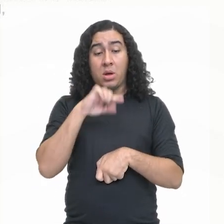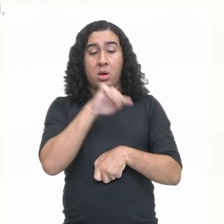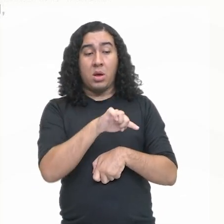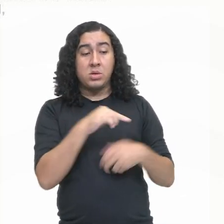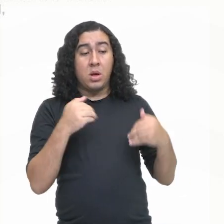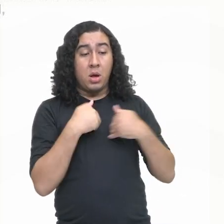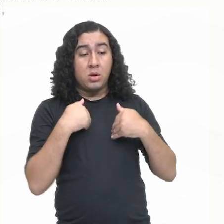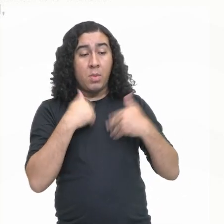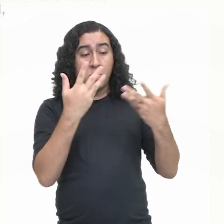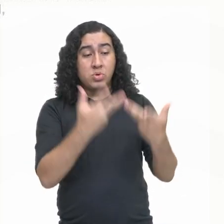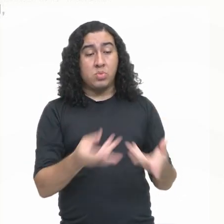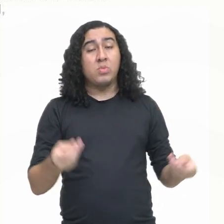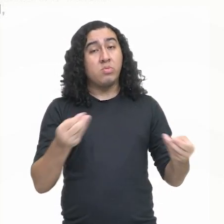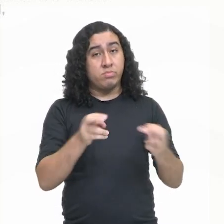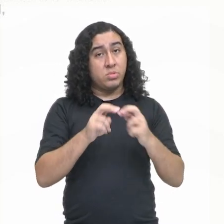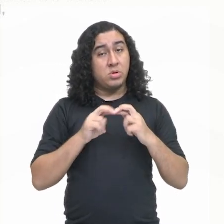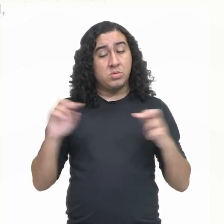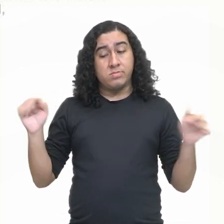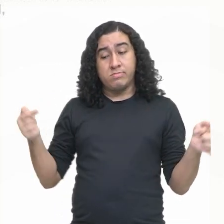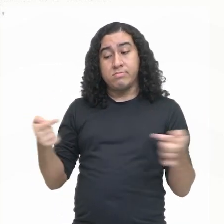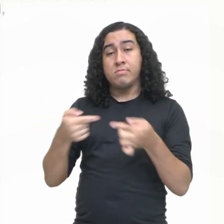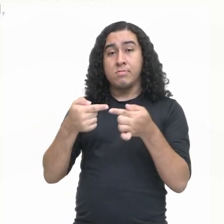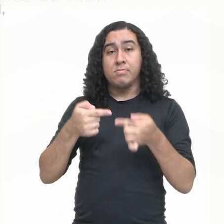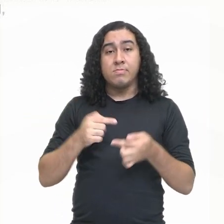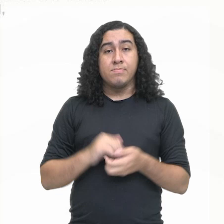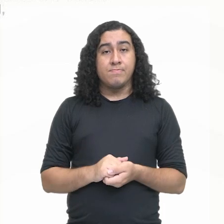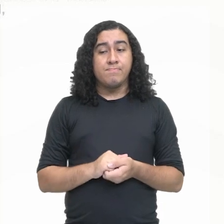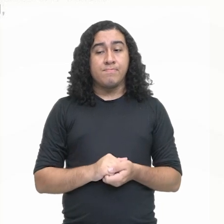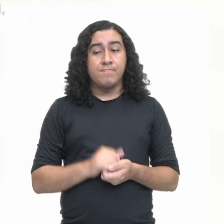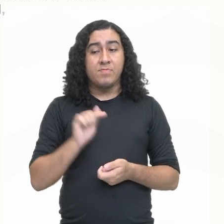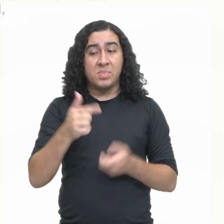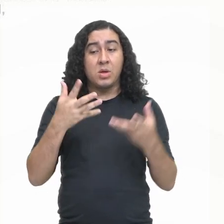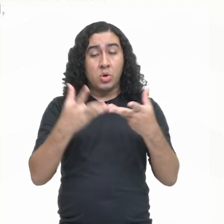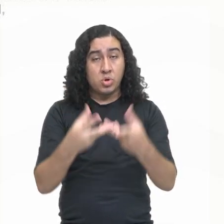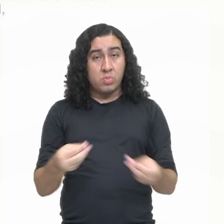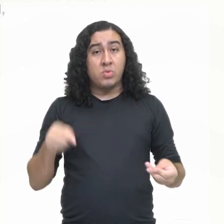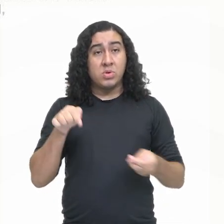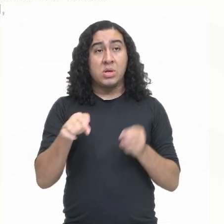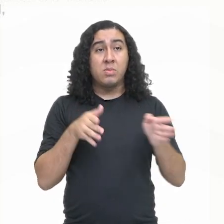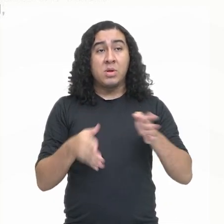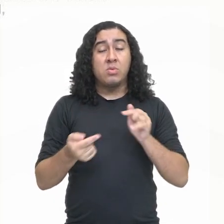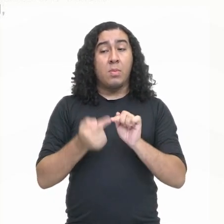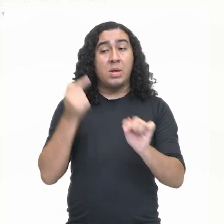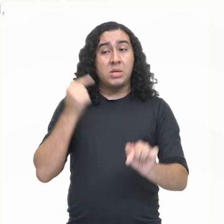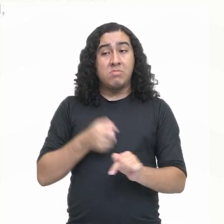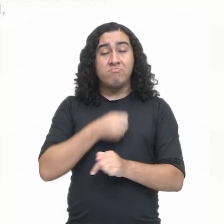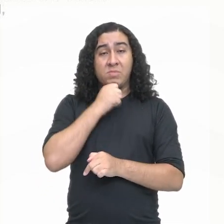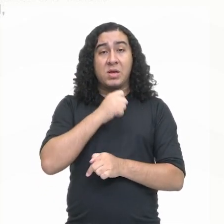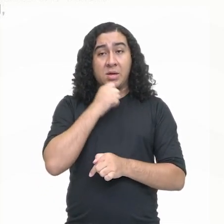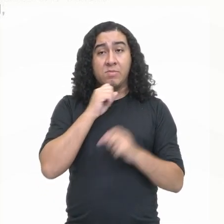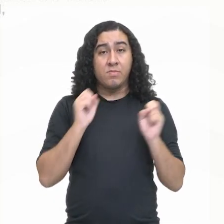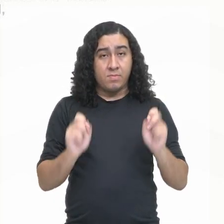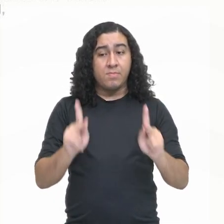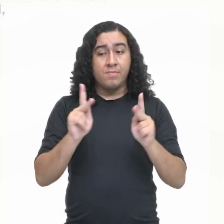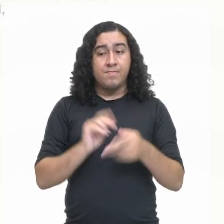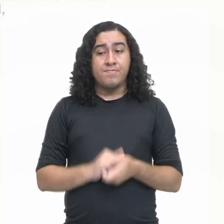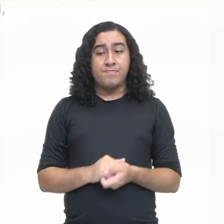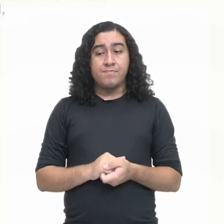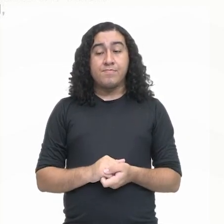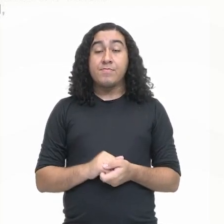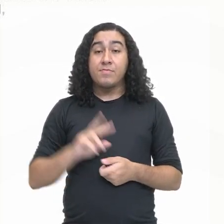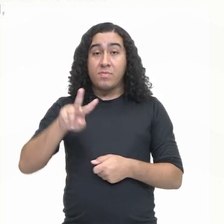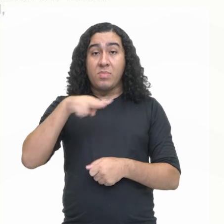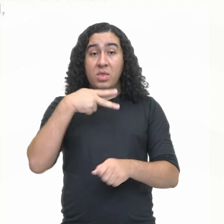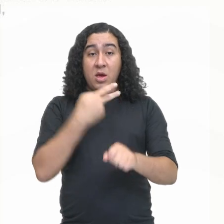causa dessas grandes extinções que ocorreram na era mais antiga, certo? Depois